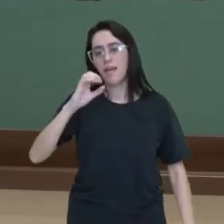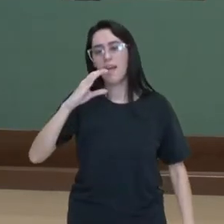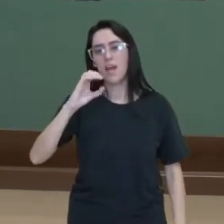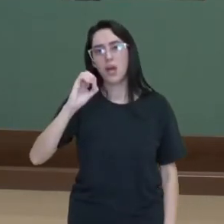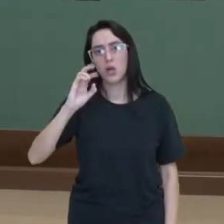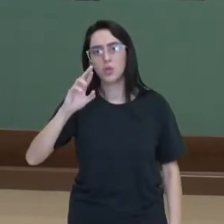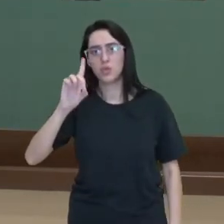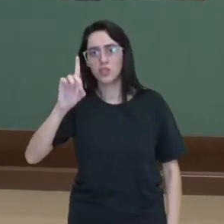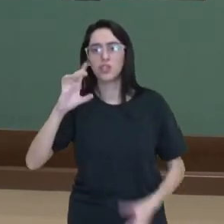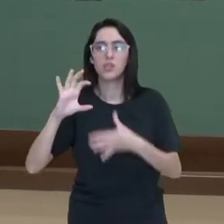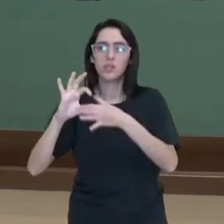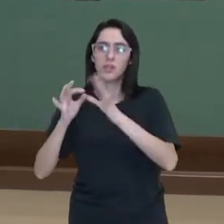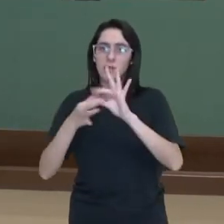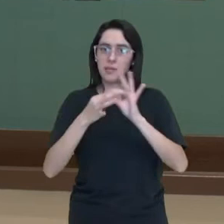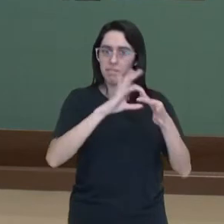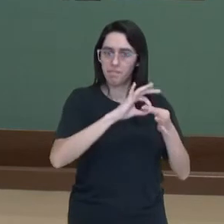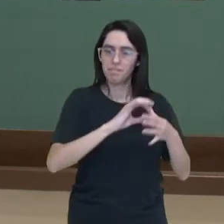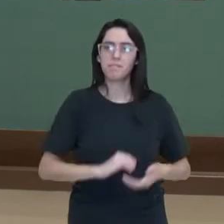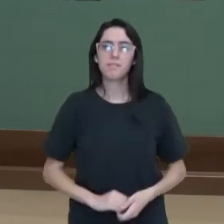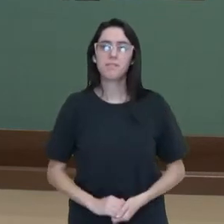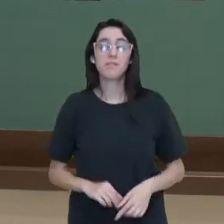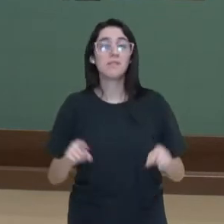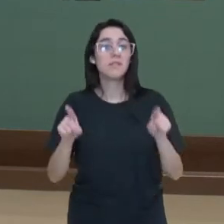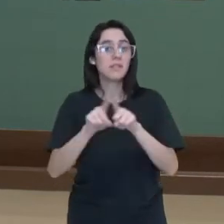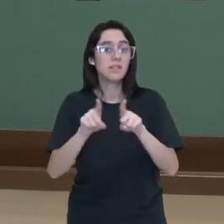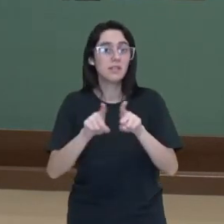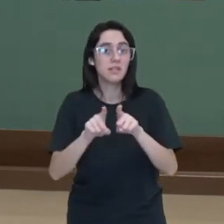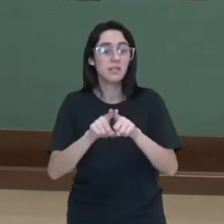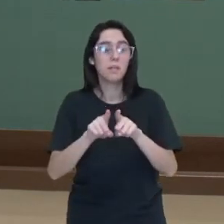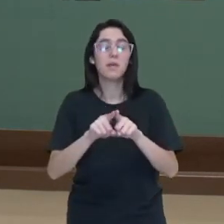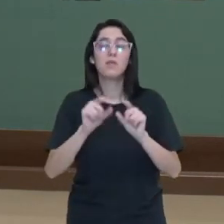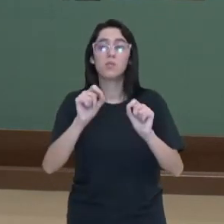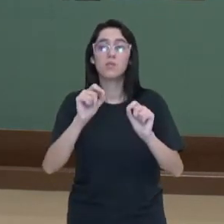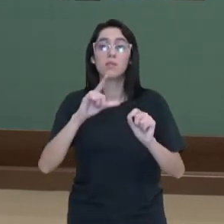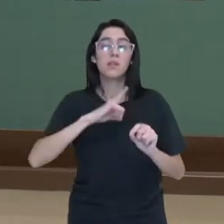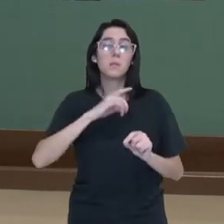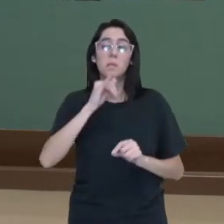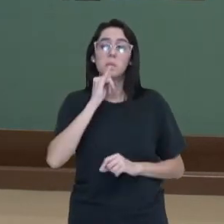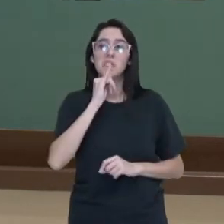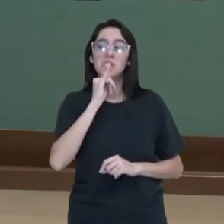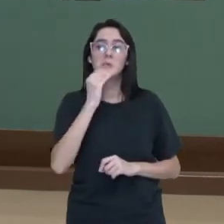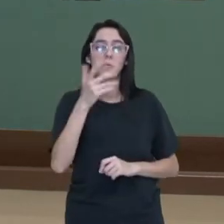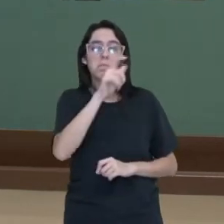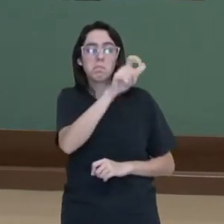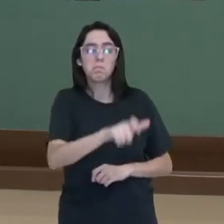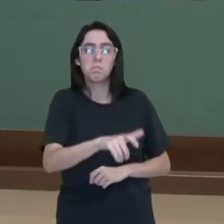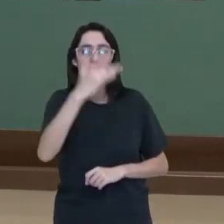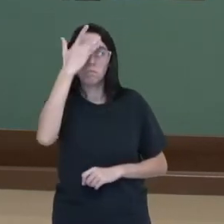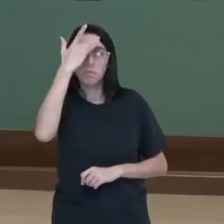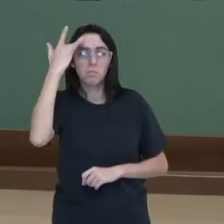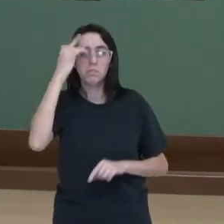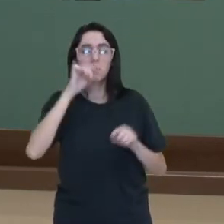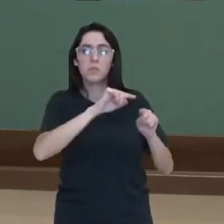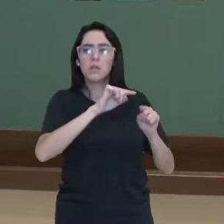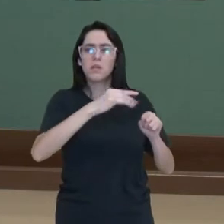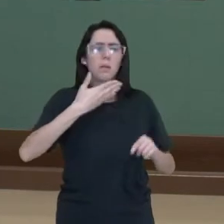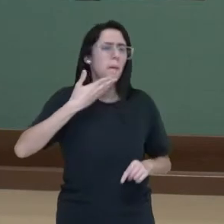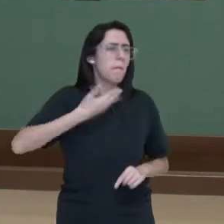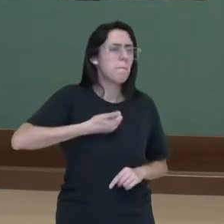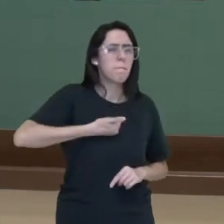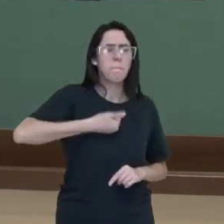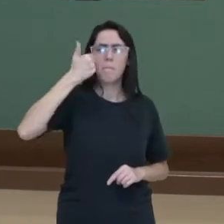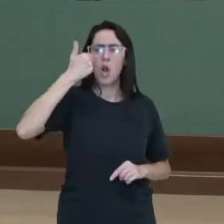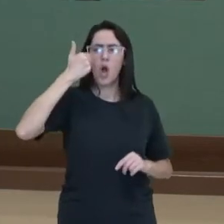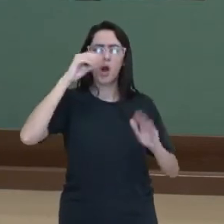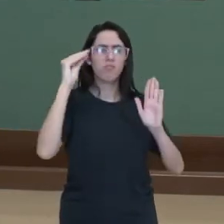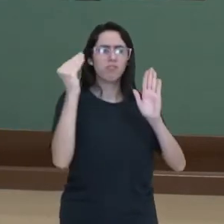olímpico. Da mesma forma, a melhor marca estabelecida por um atleta na história